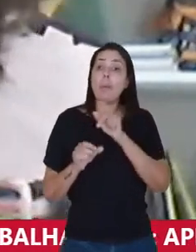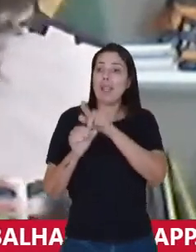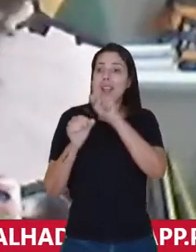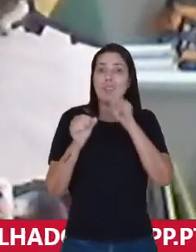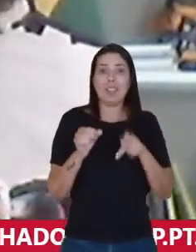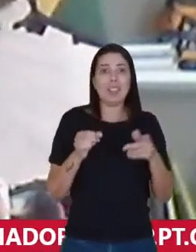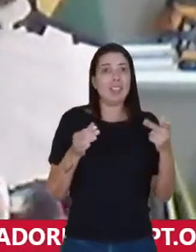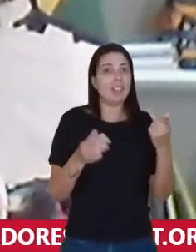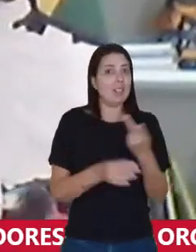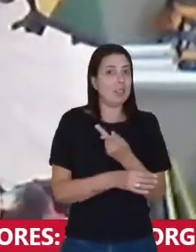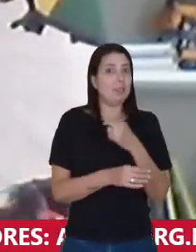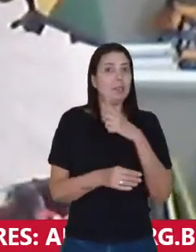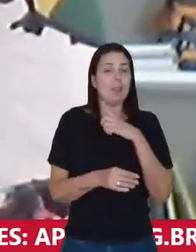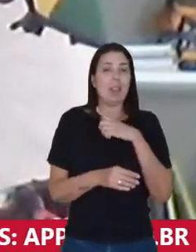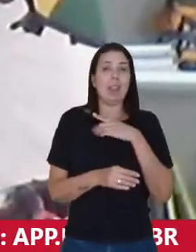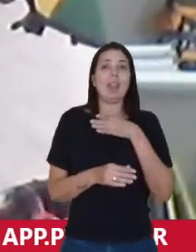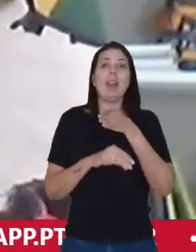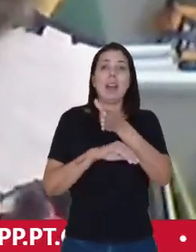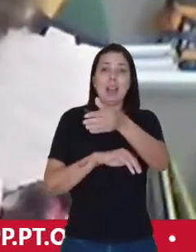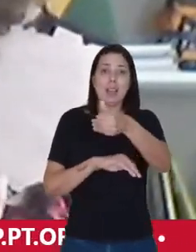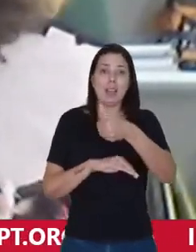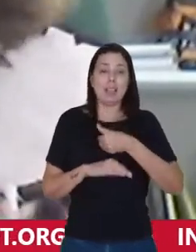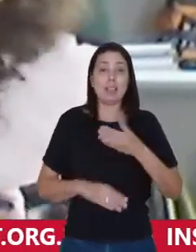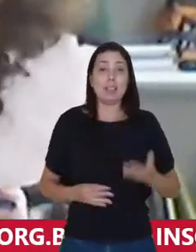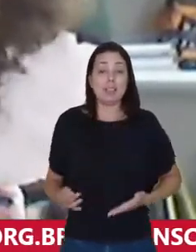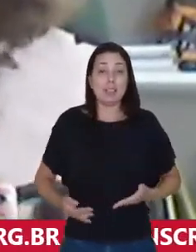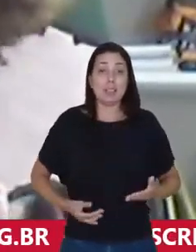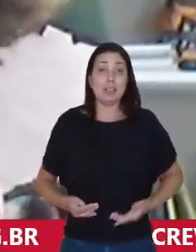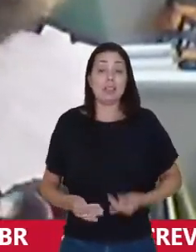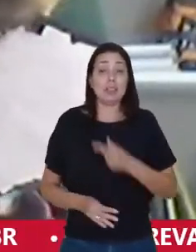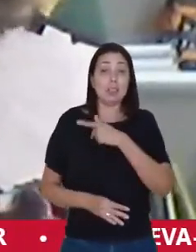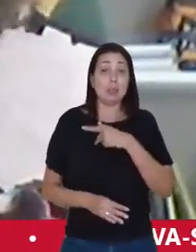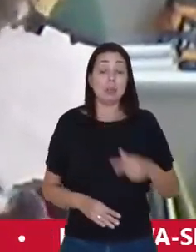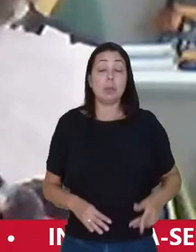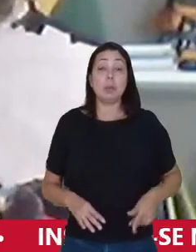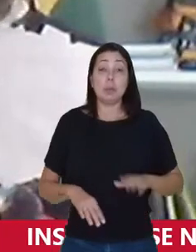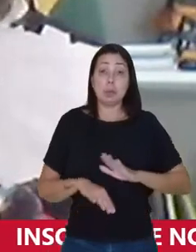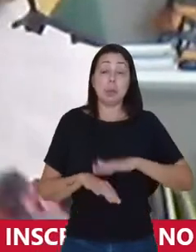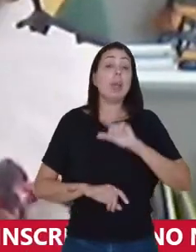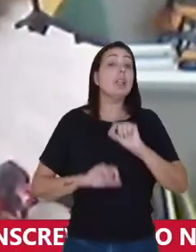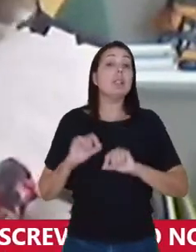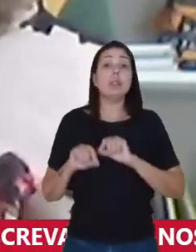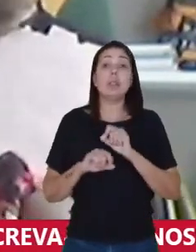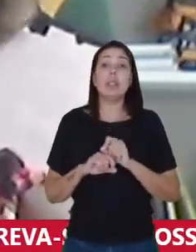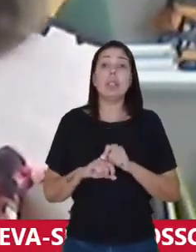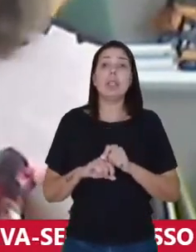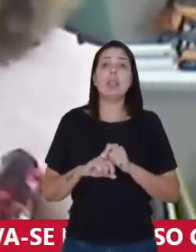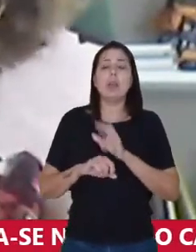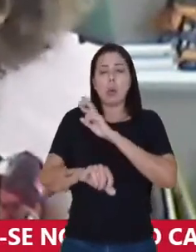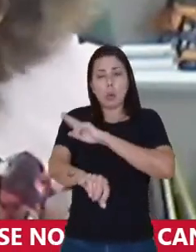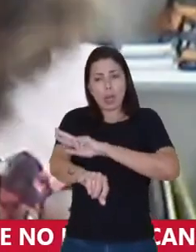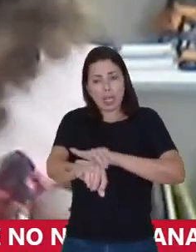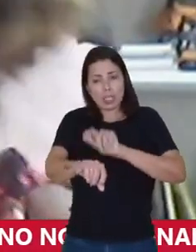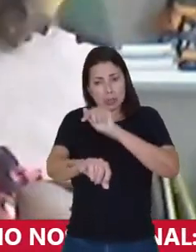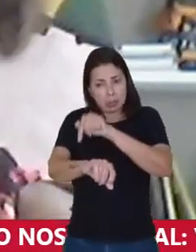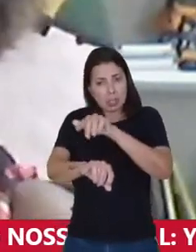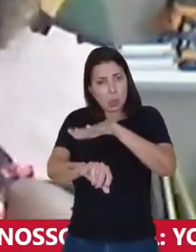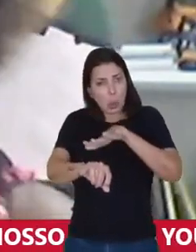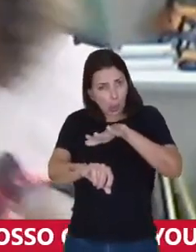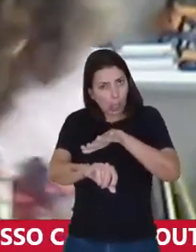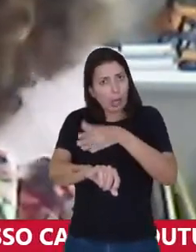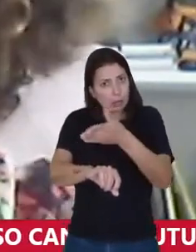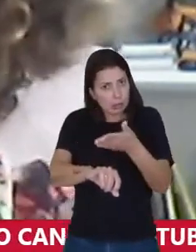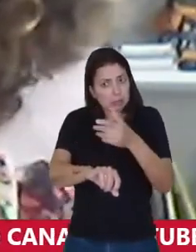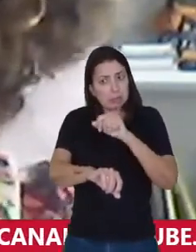que menos têm acesso a serviço público. Ou seja, mais do que o racismo ali